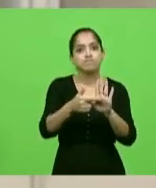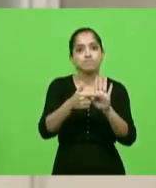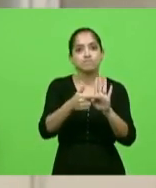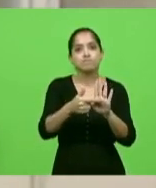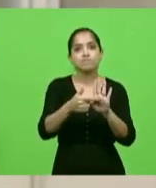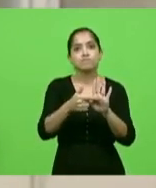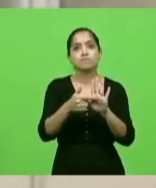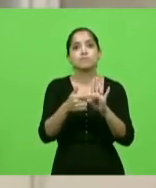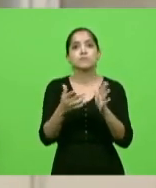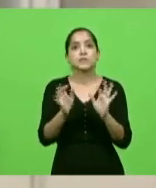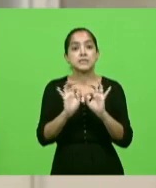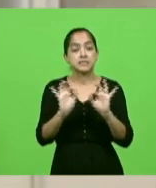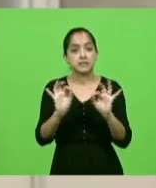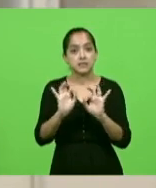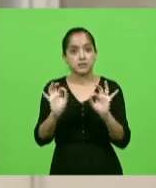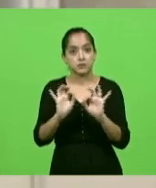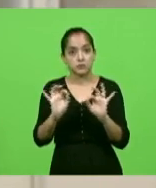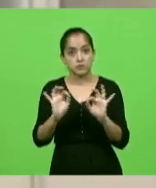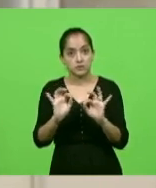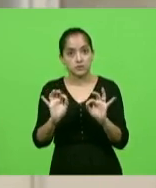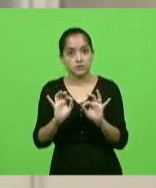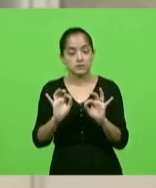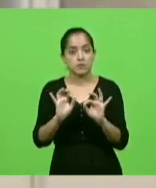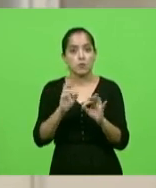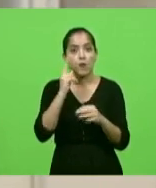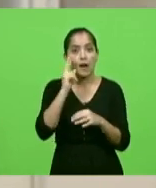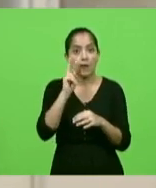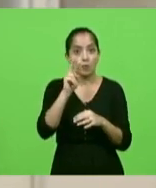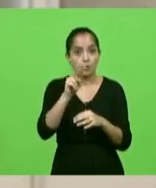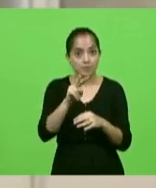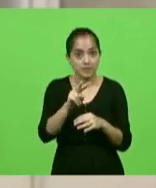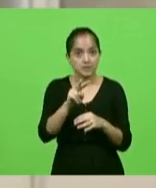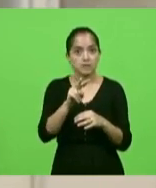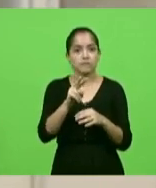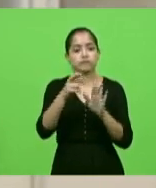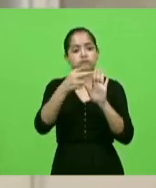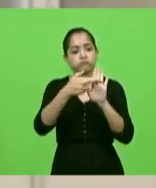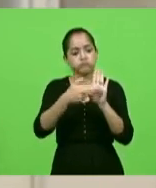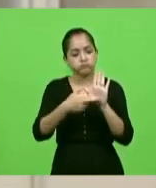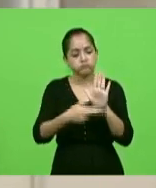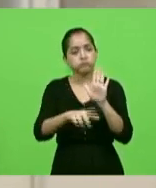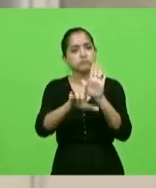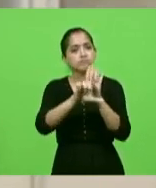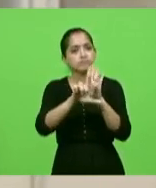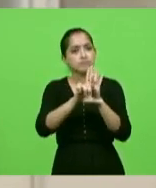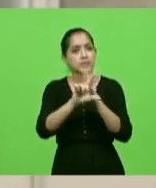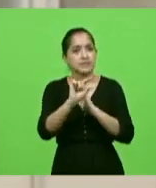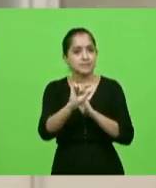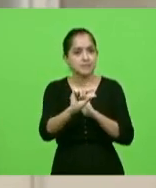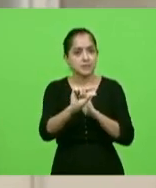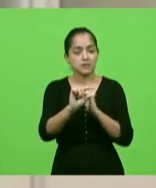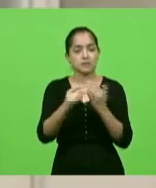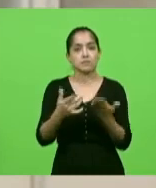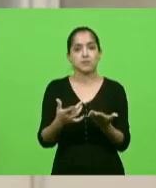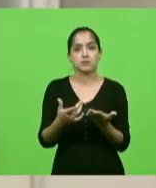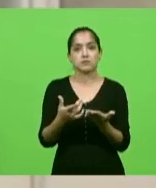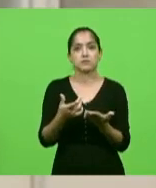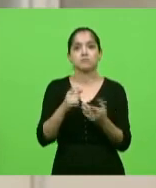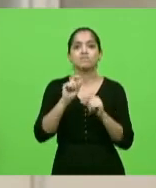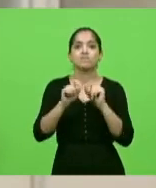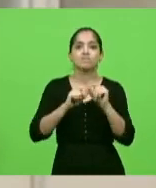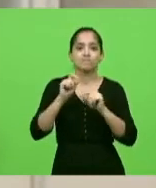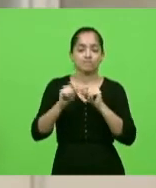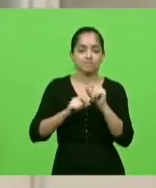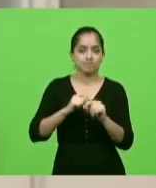sem absorção EA observância das exigências legais mínimas e com